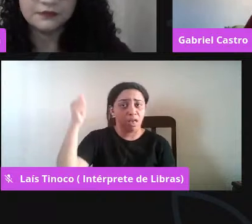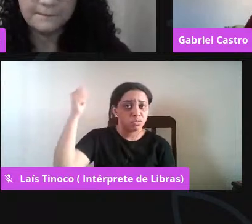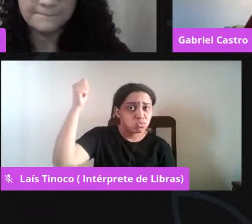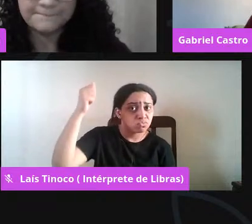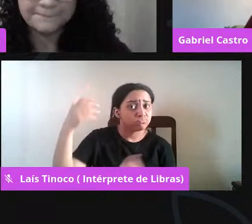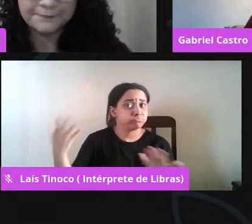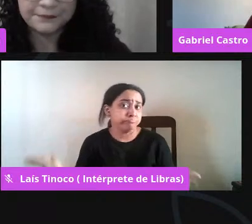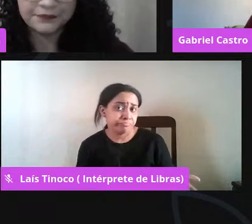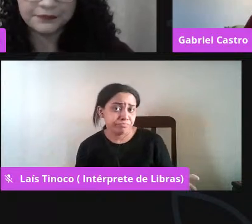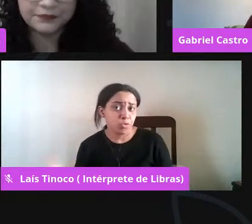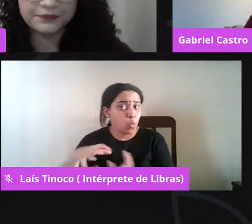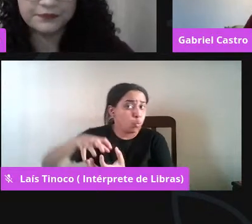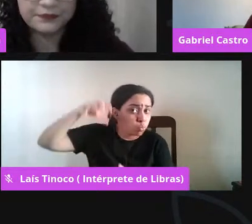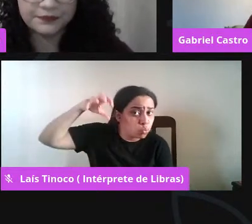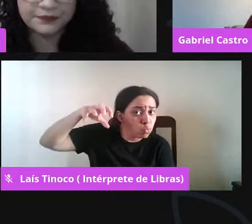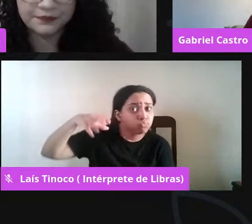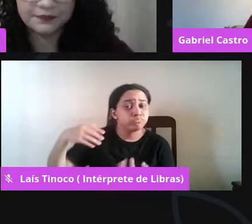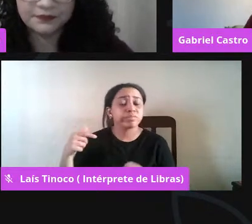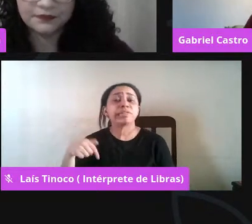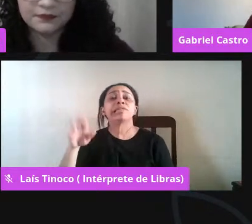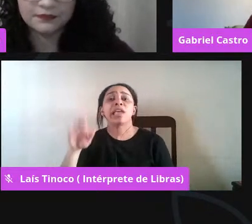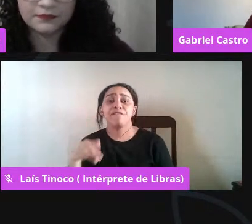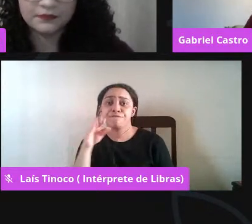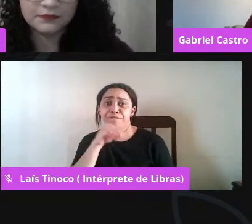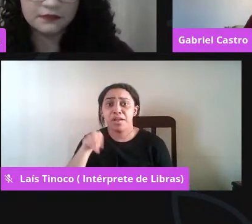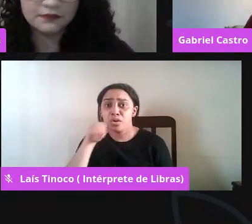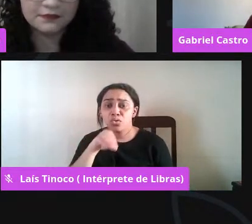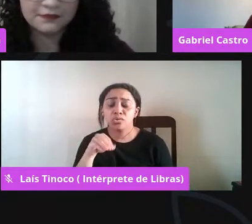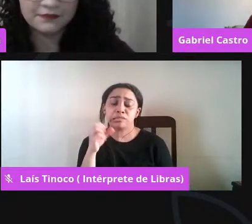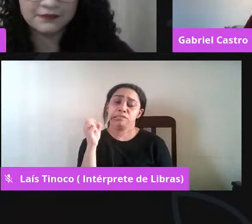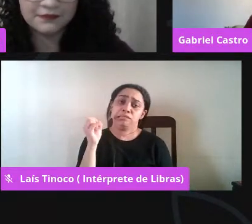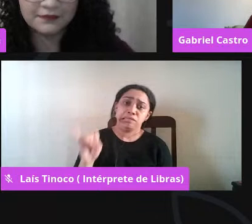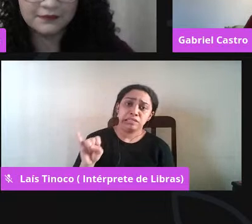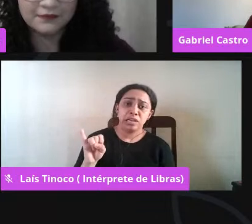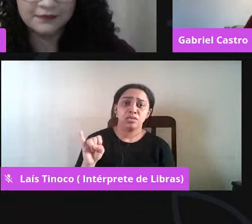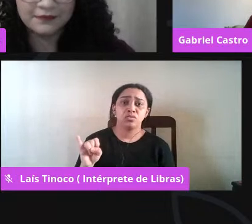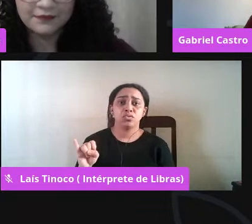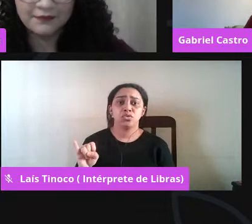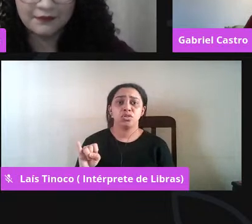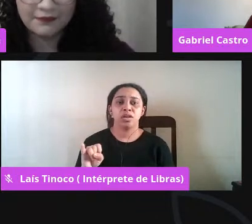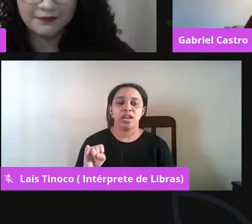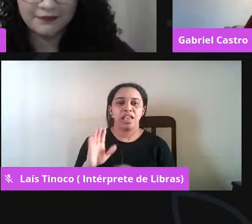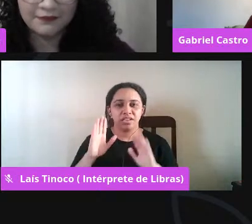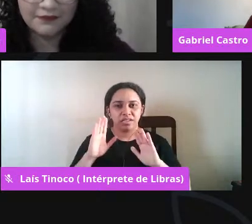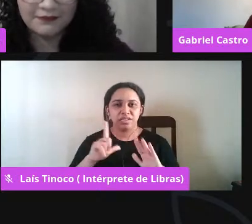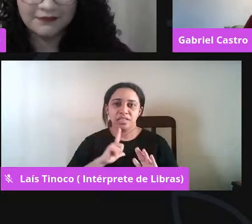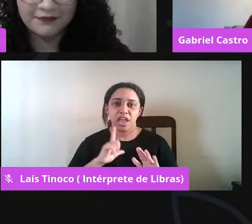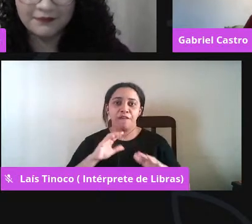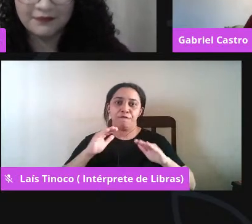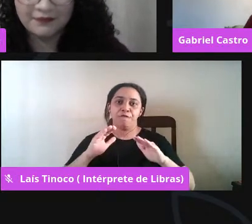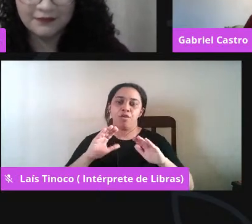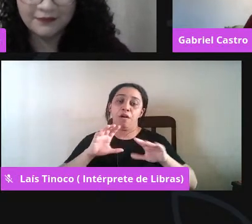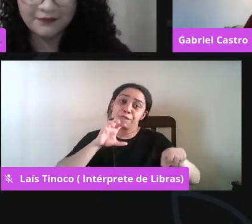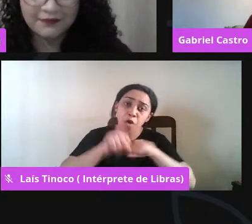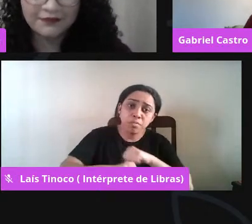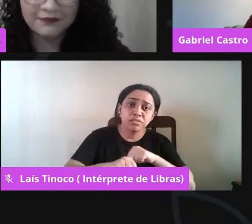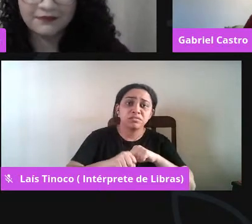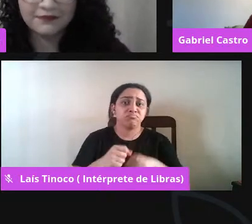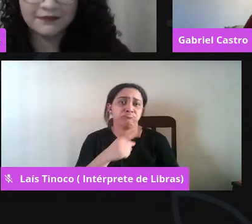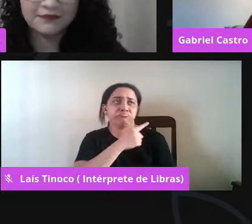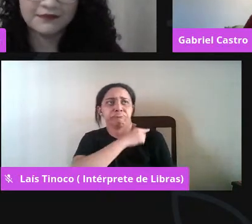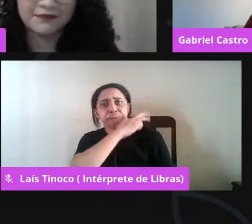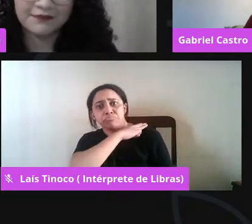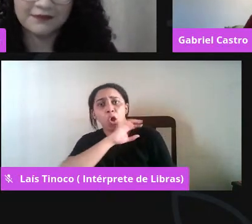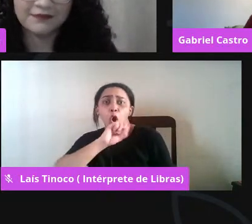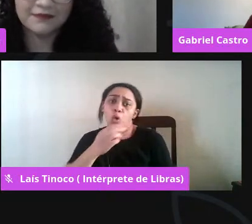foi idoso, né? se foi escolarizado ou se foi ensino superior. Então, você tem todos os primeiros,